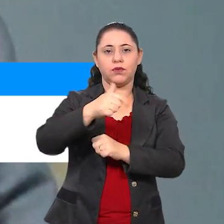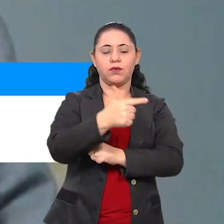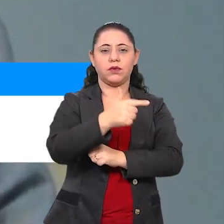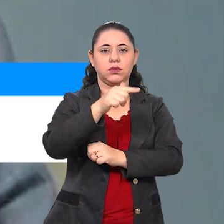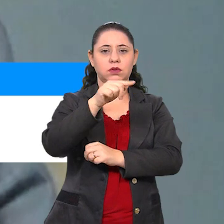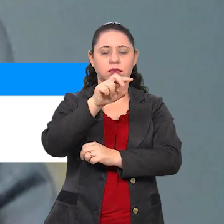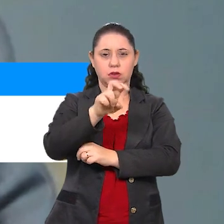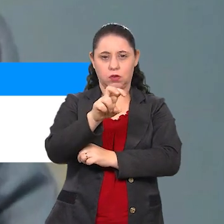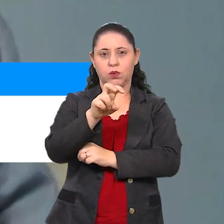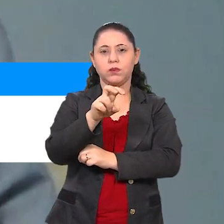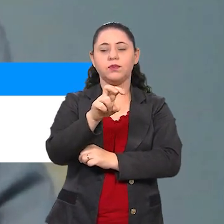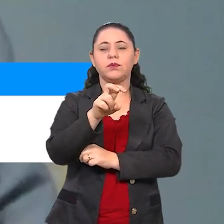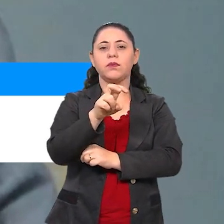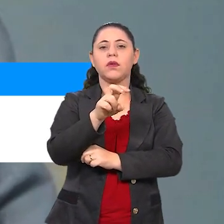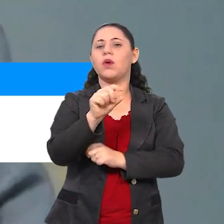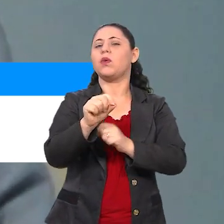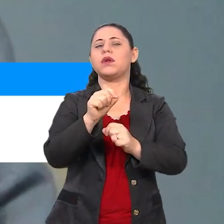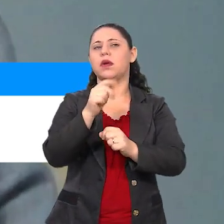modificativa